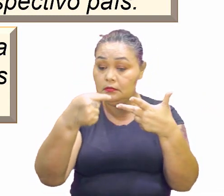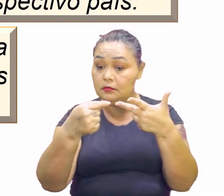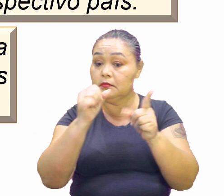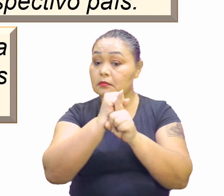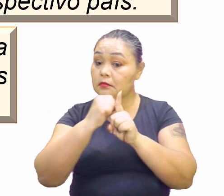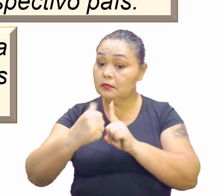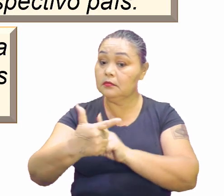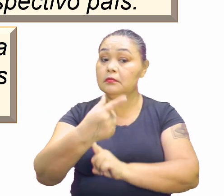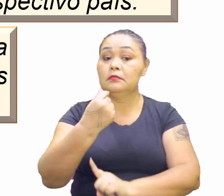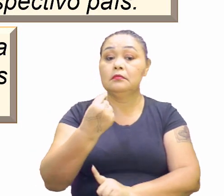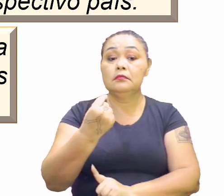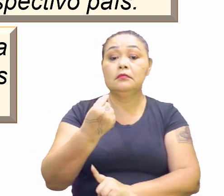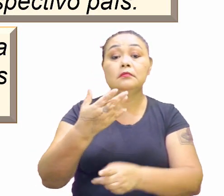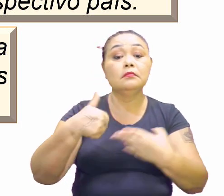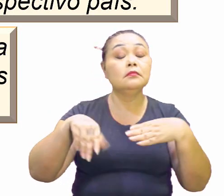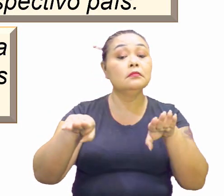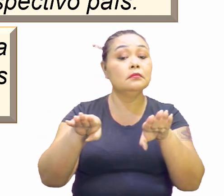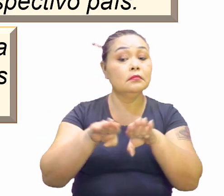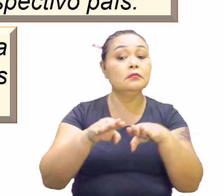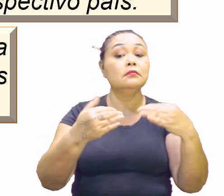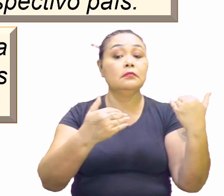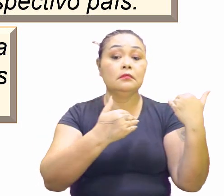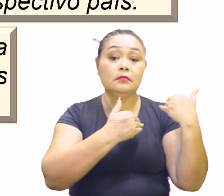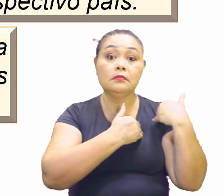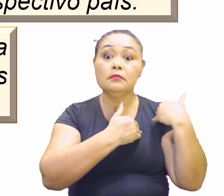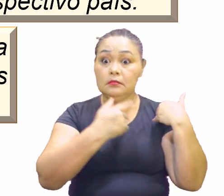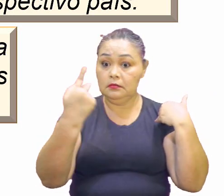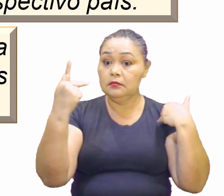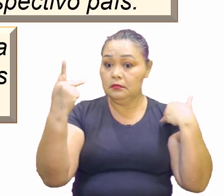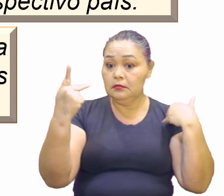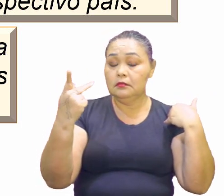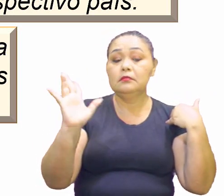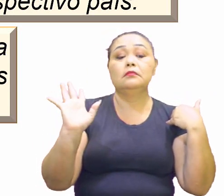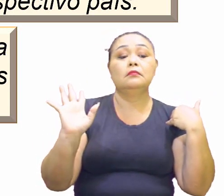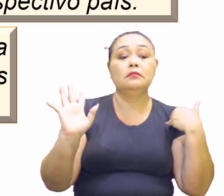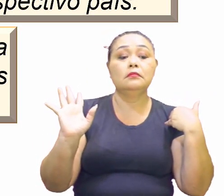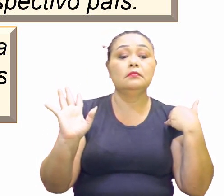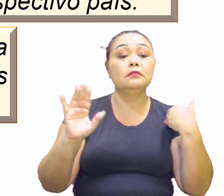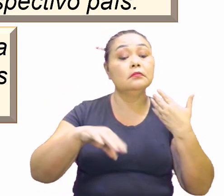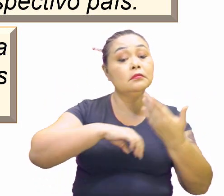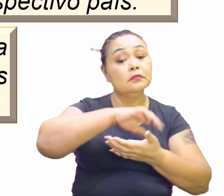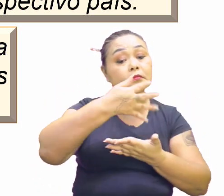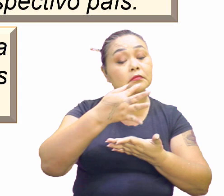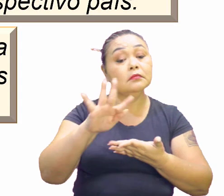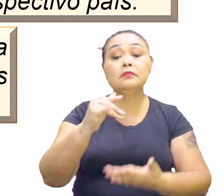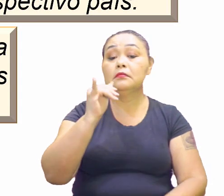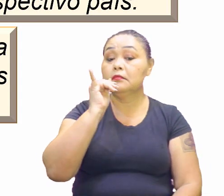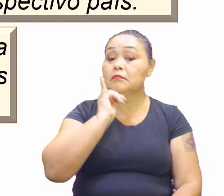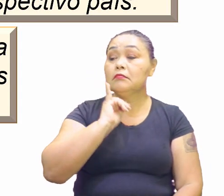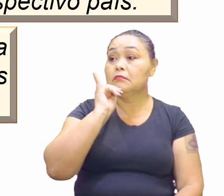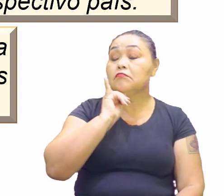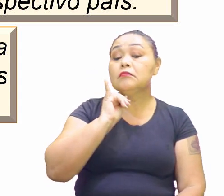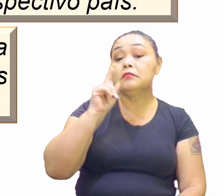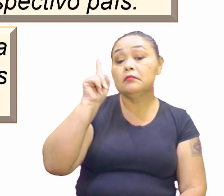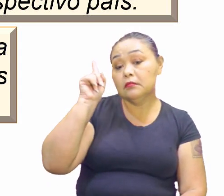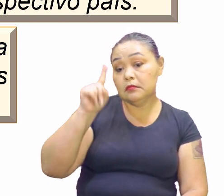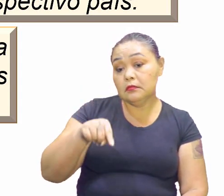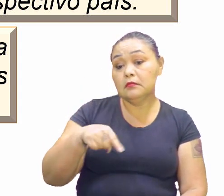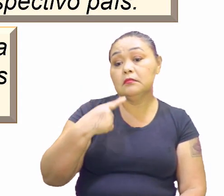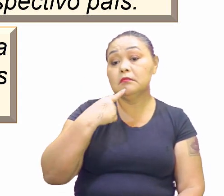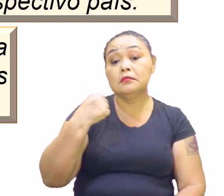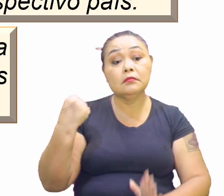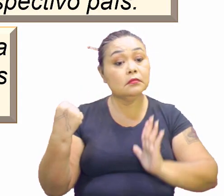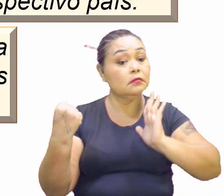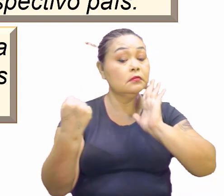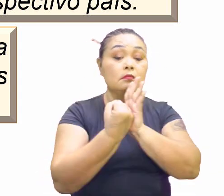os fatores socioeconômicos também são responsáveis pelos casos. A Revolução Francesa, por exemplo,